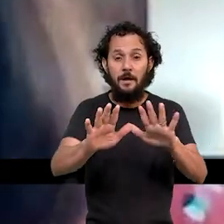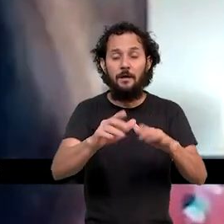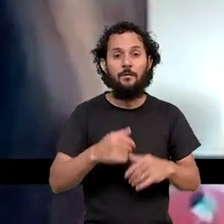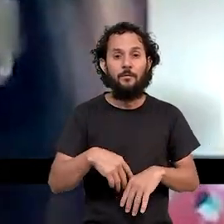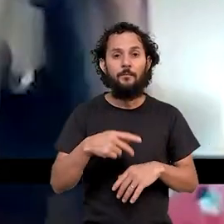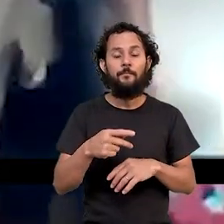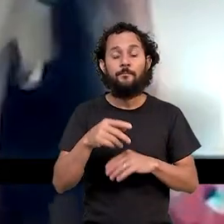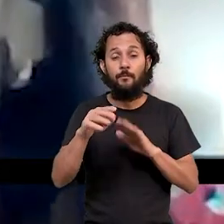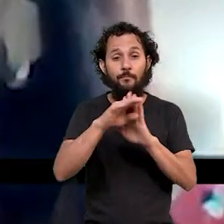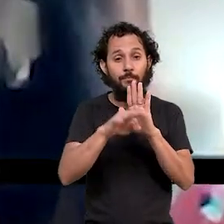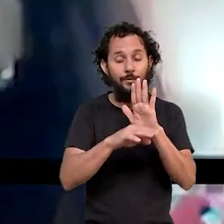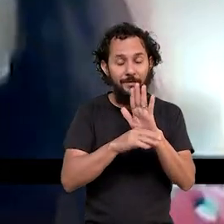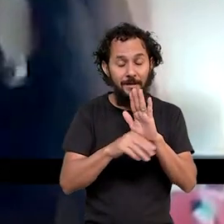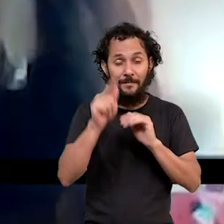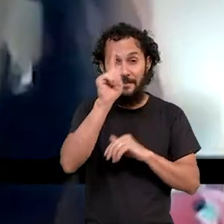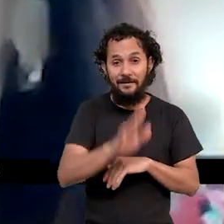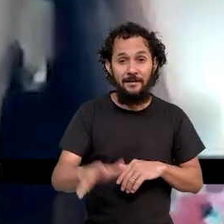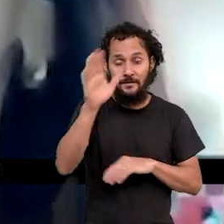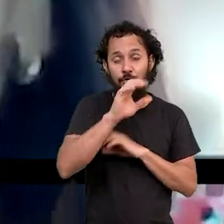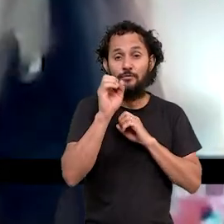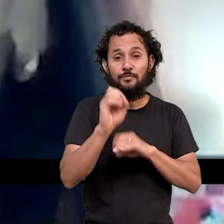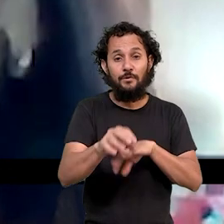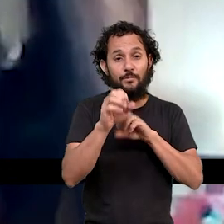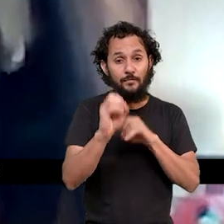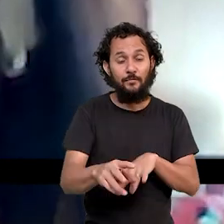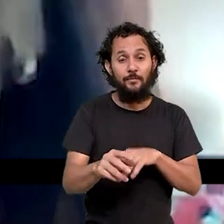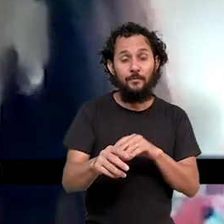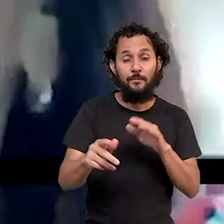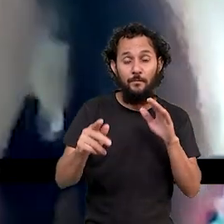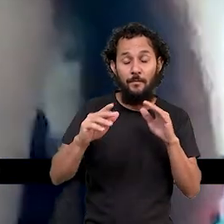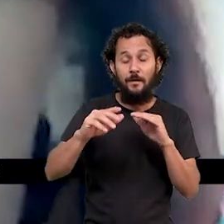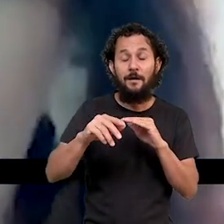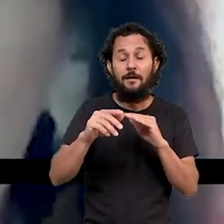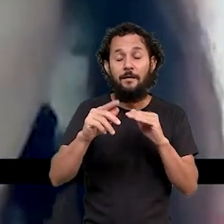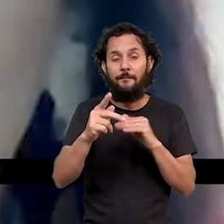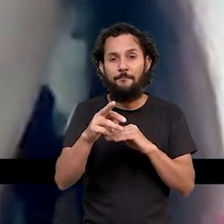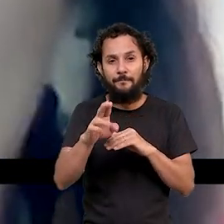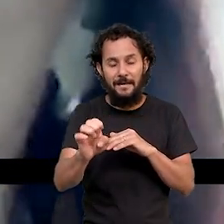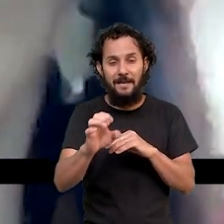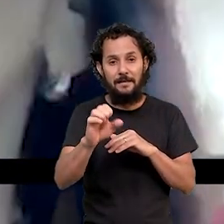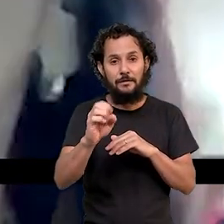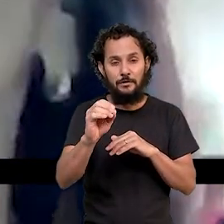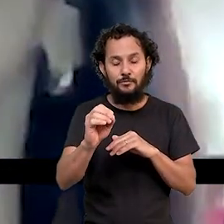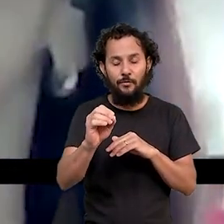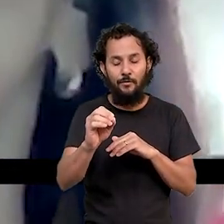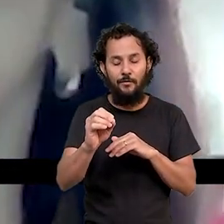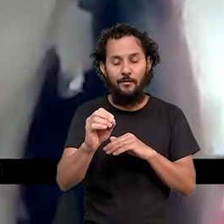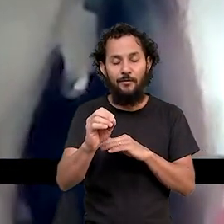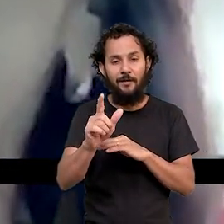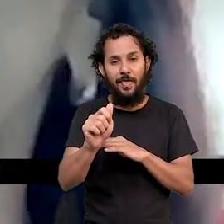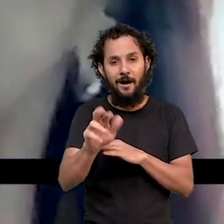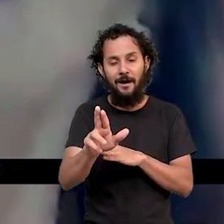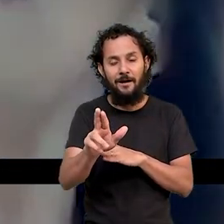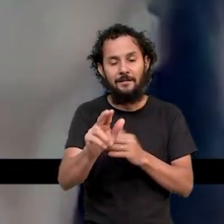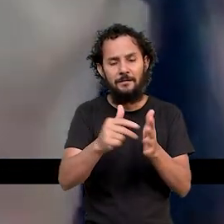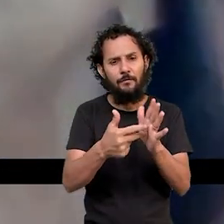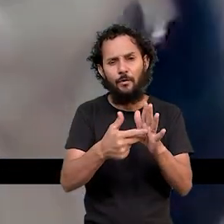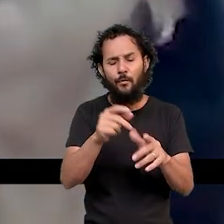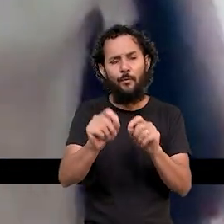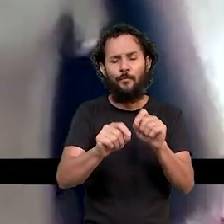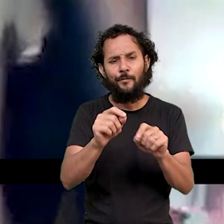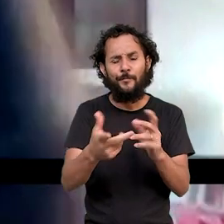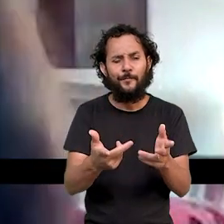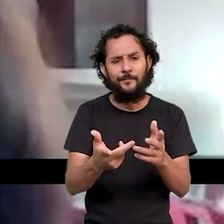O PROAP, o Programa Nacional de Educação Pré-Escolar, um PROAP,